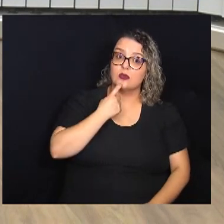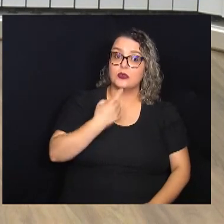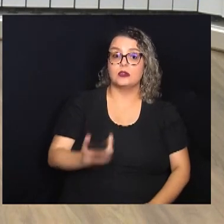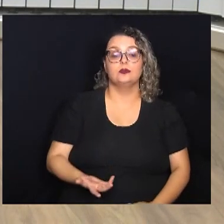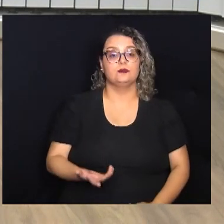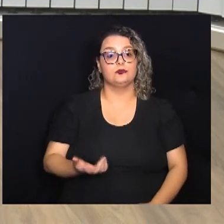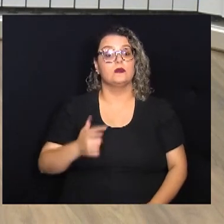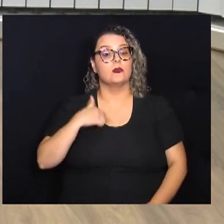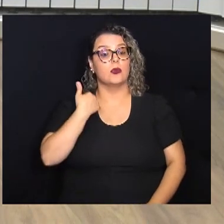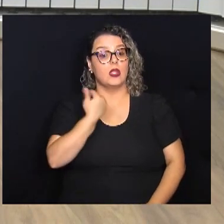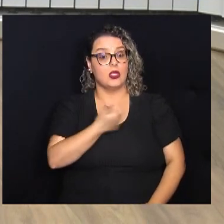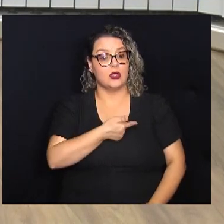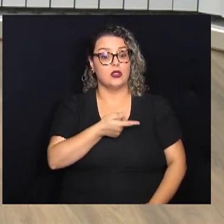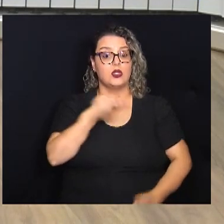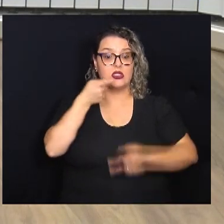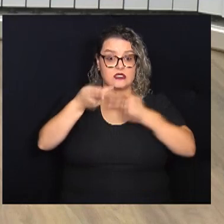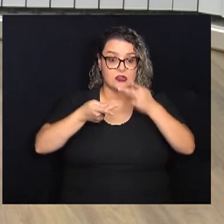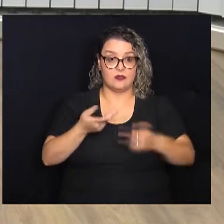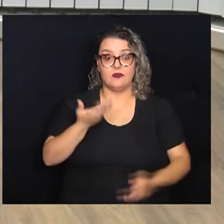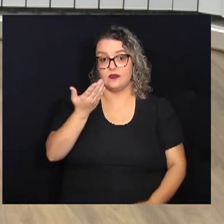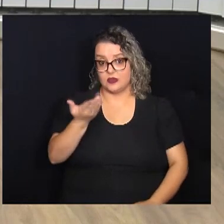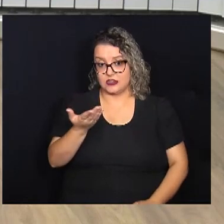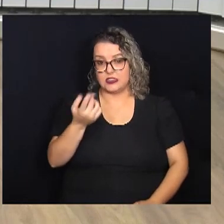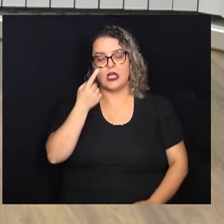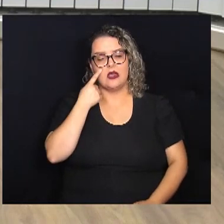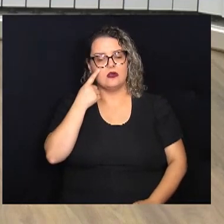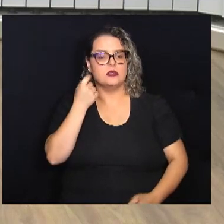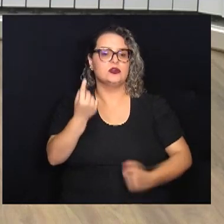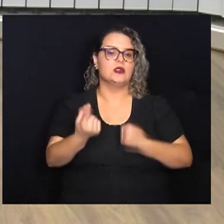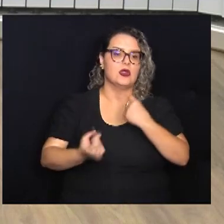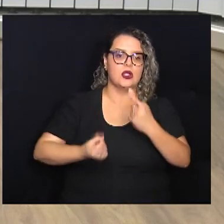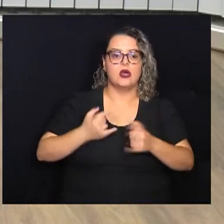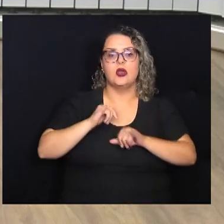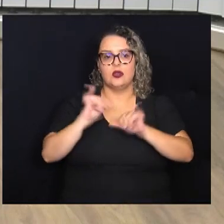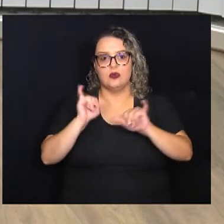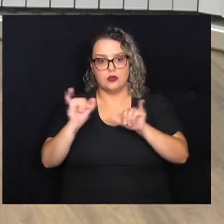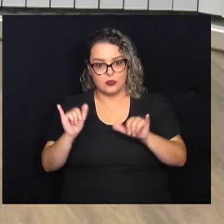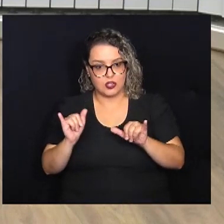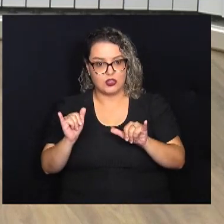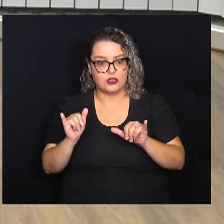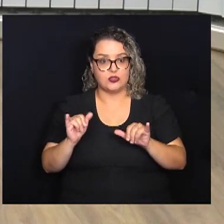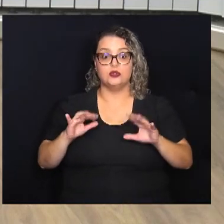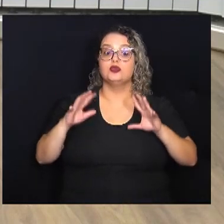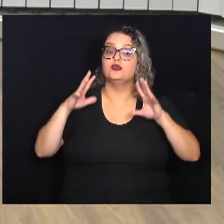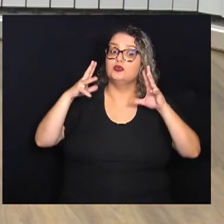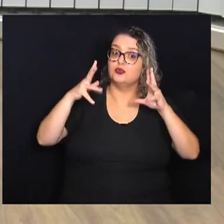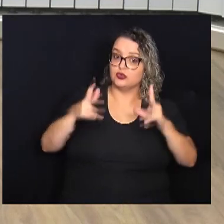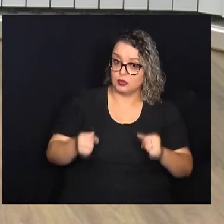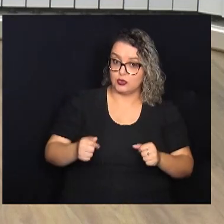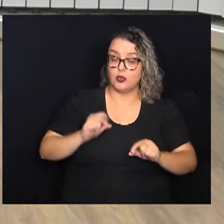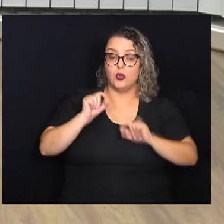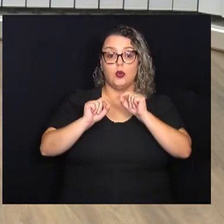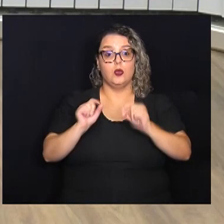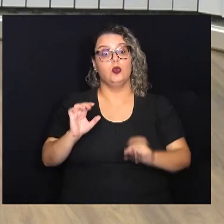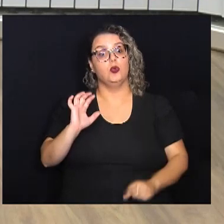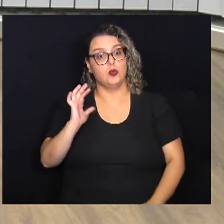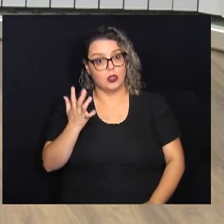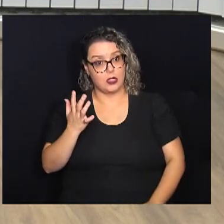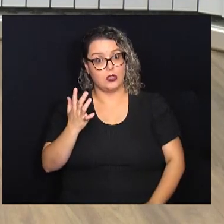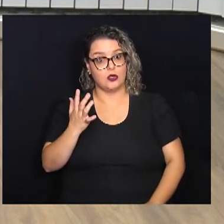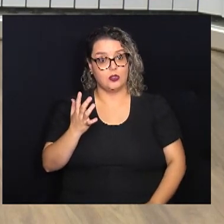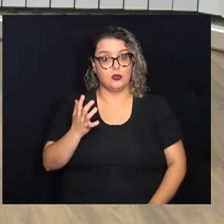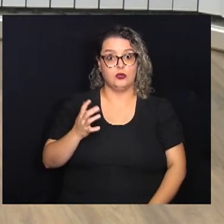E a gente fala, você que aqui deve ter visto alguma notícia aí nos noticiários gerais sobre o que aconteceu lá no Rio